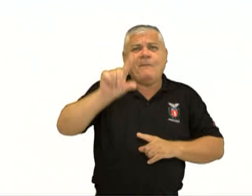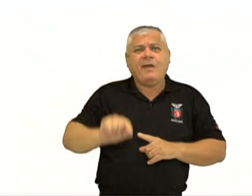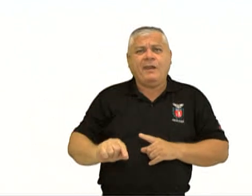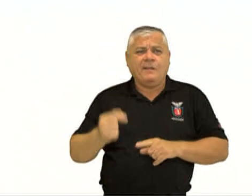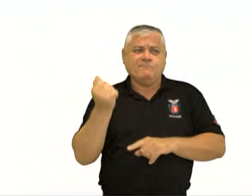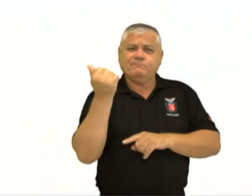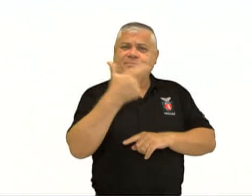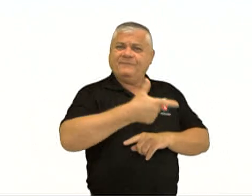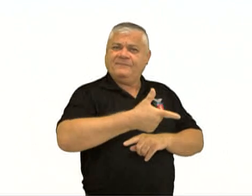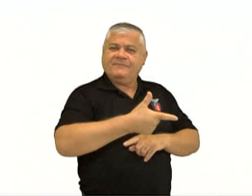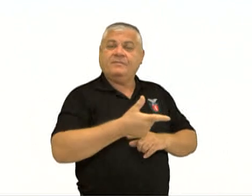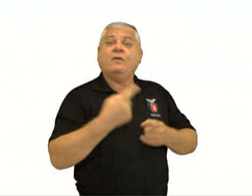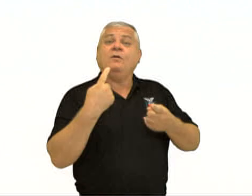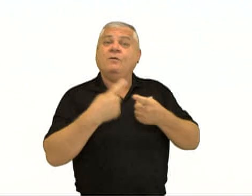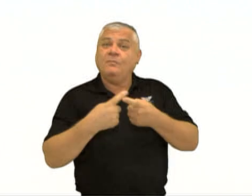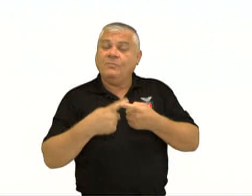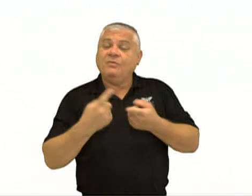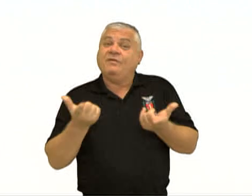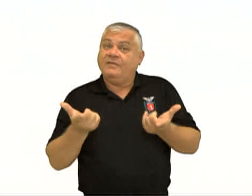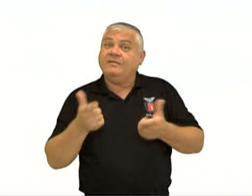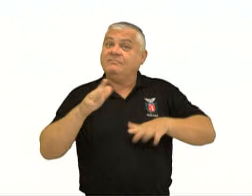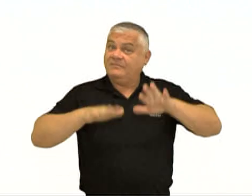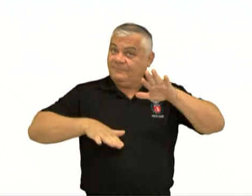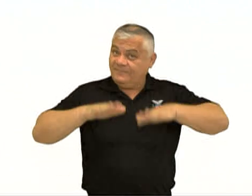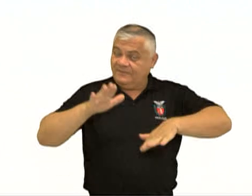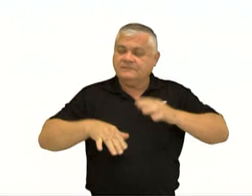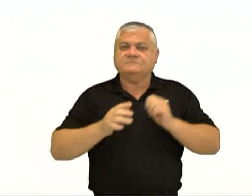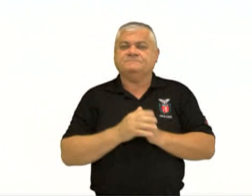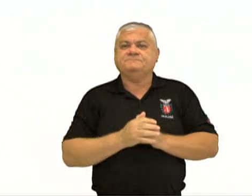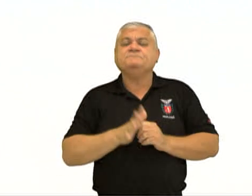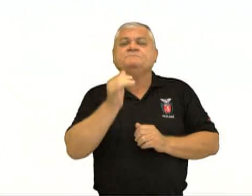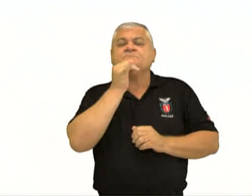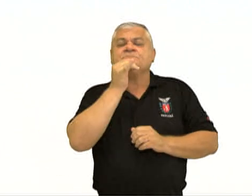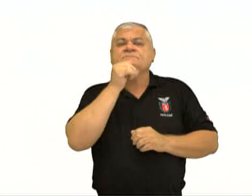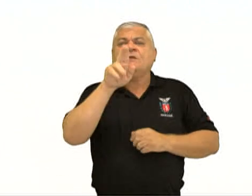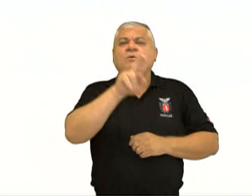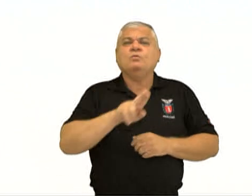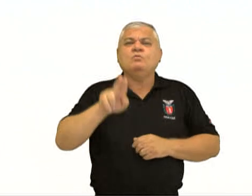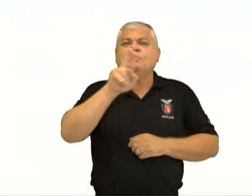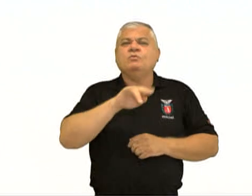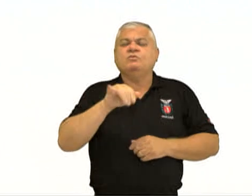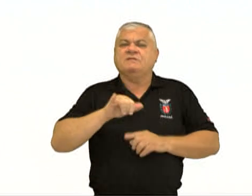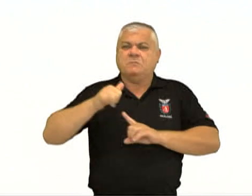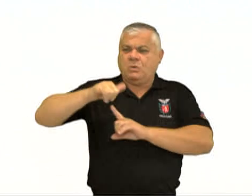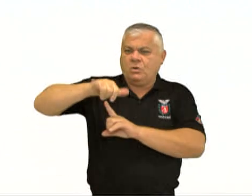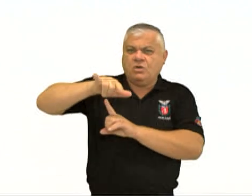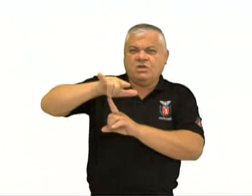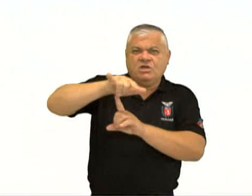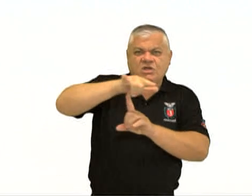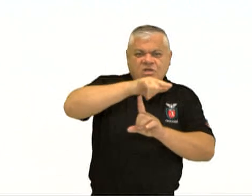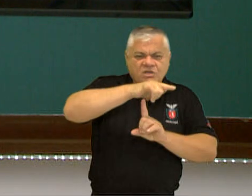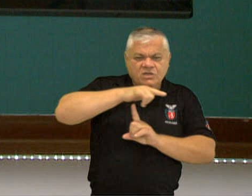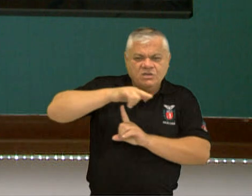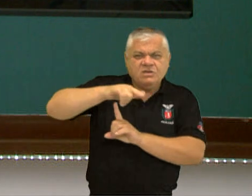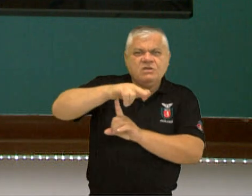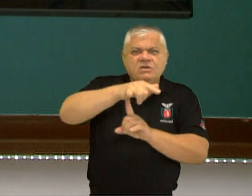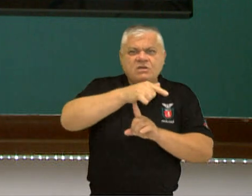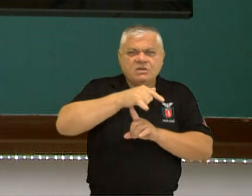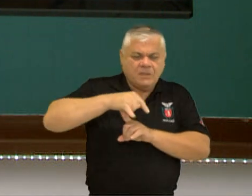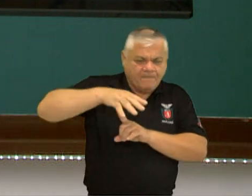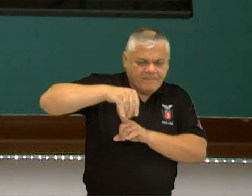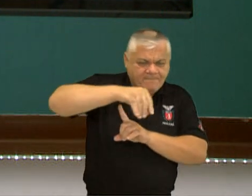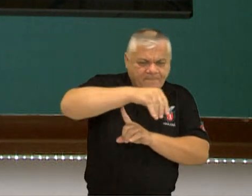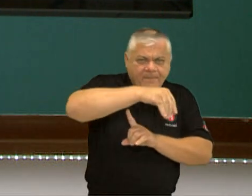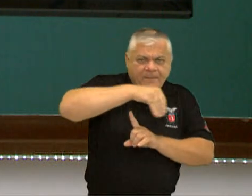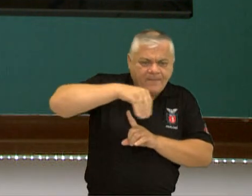bastante alto devido à estrutura envolvida. Quando a gente fala na utilização dos drones para a obtenção dessas imagens, o custo